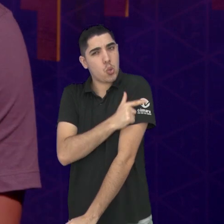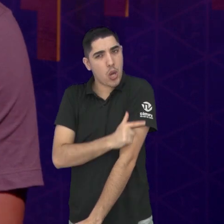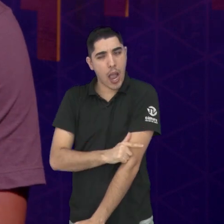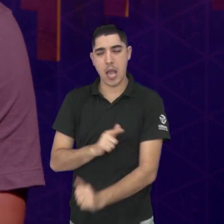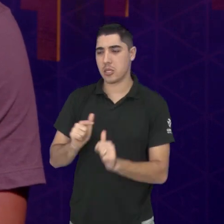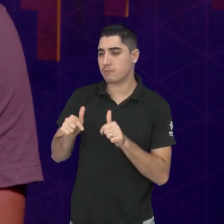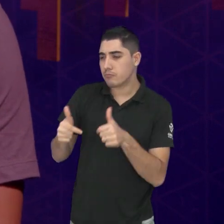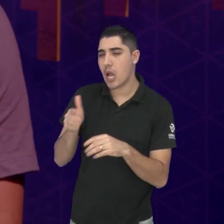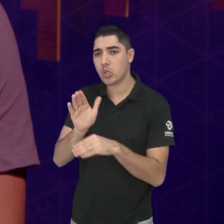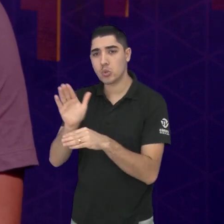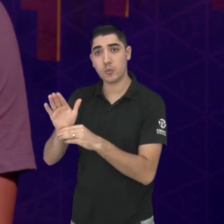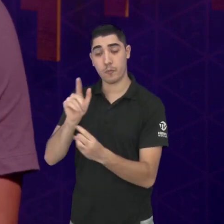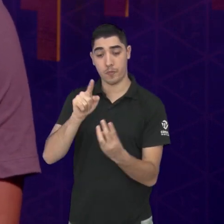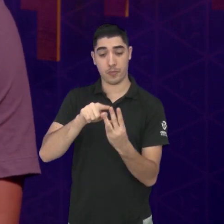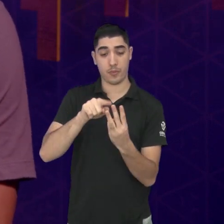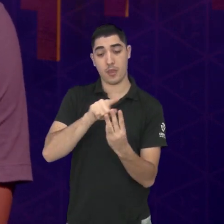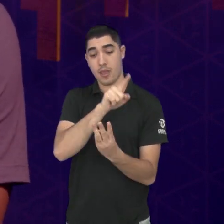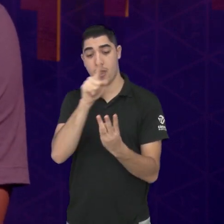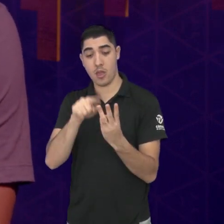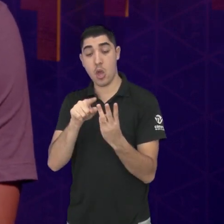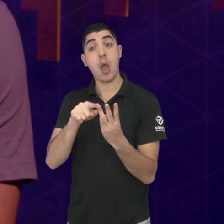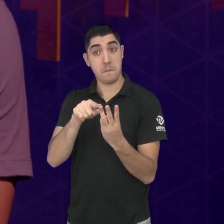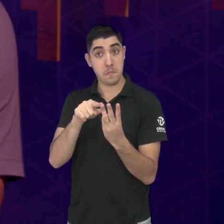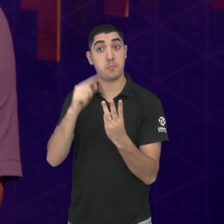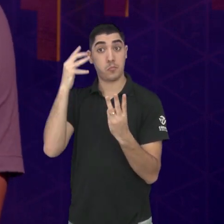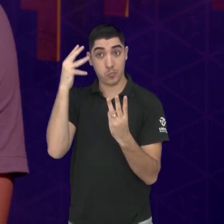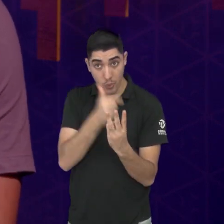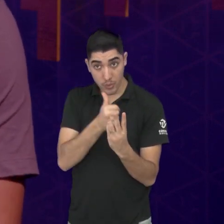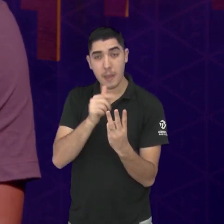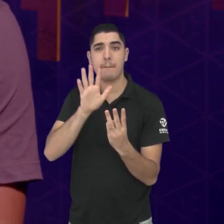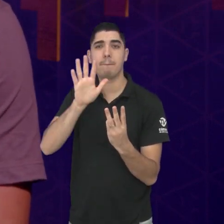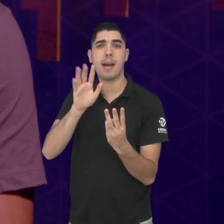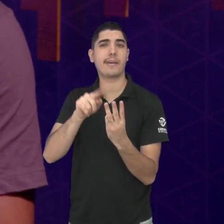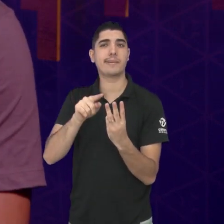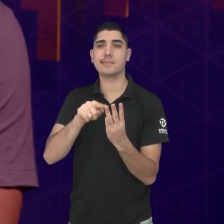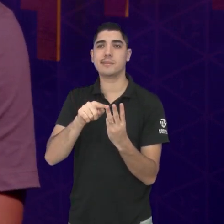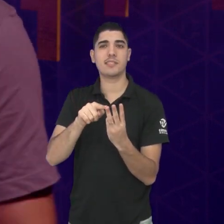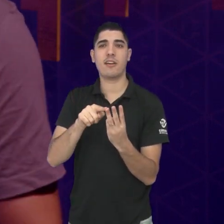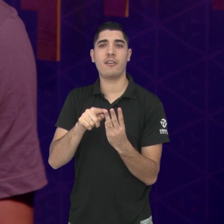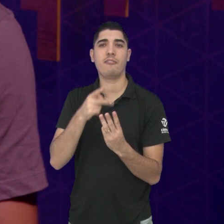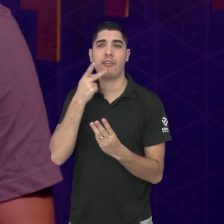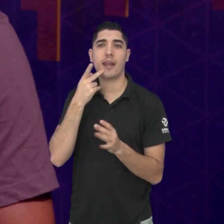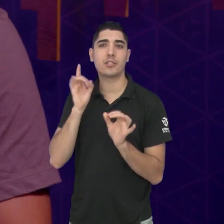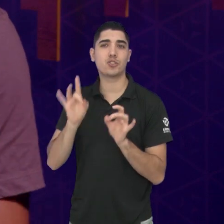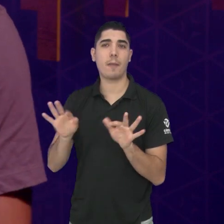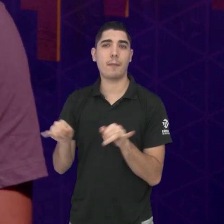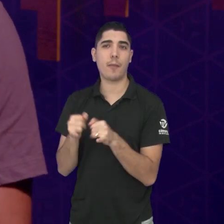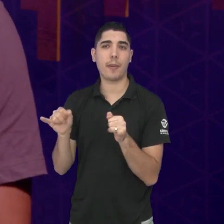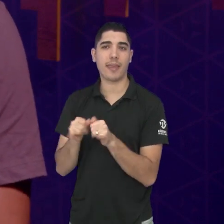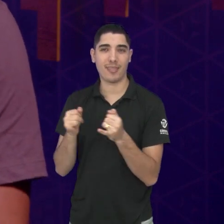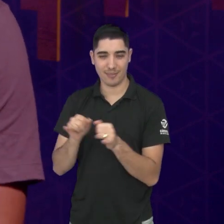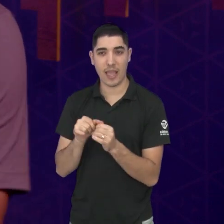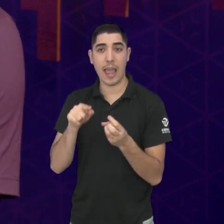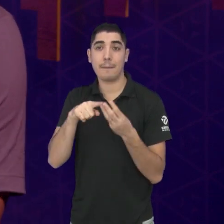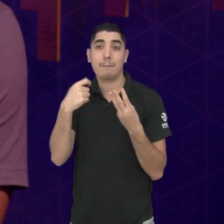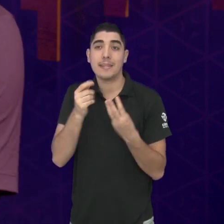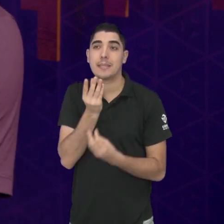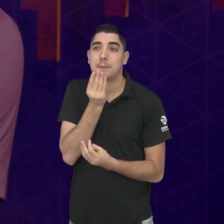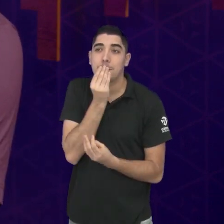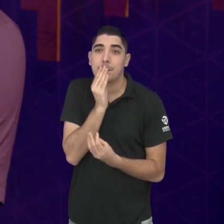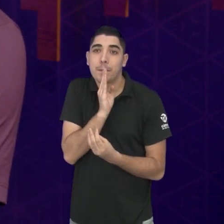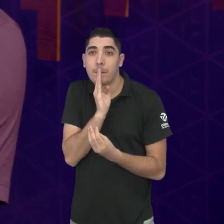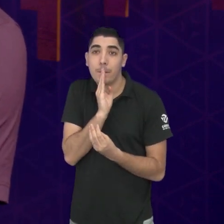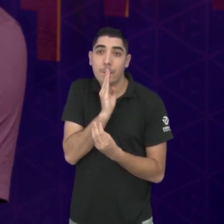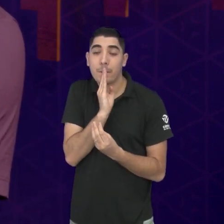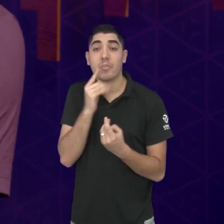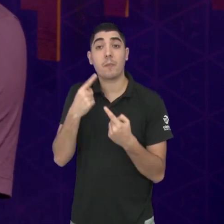educada e prestativa. E a outra que é bonita, mas fala só abobrinha, sabe? Então ela tem que ficar quietinha, porque o